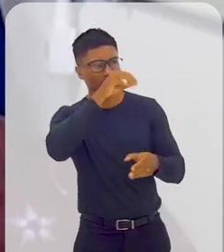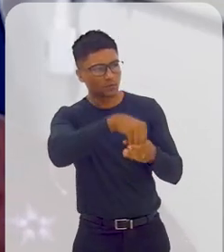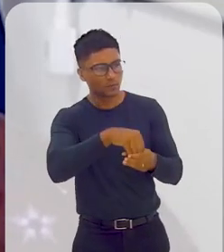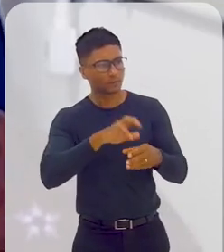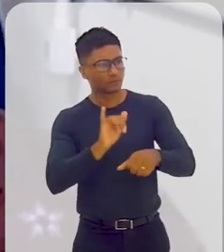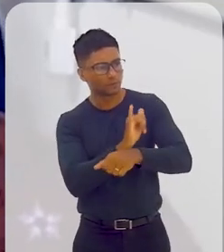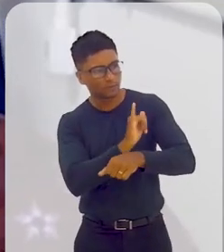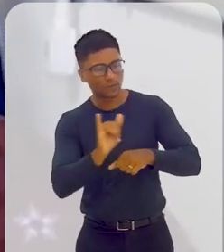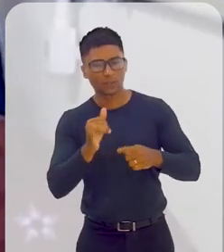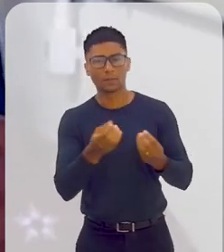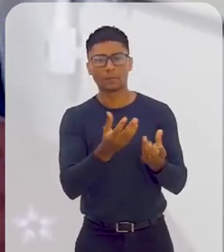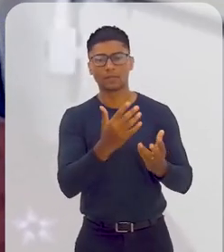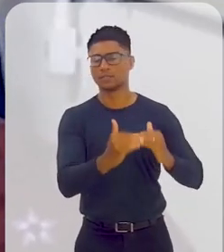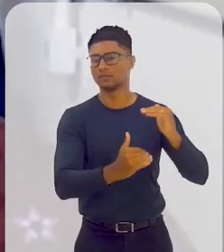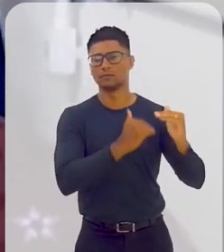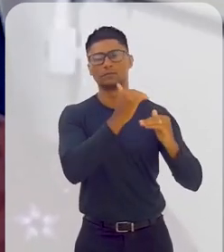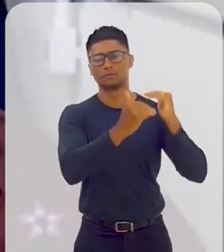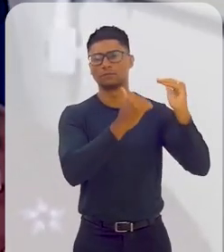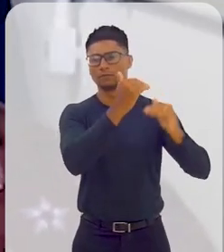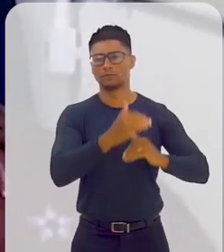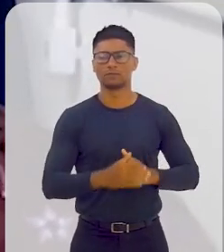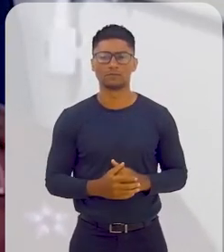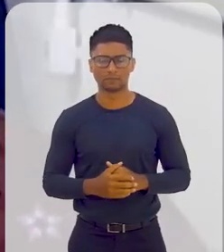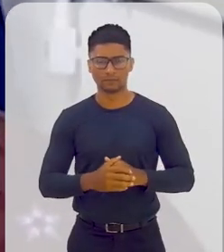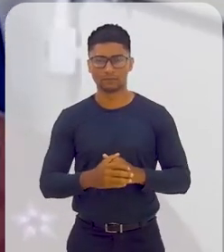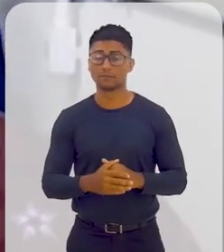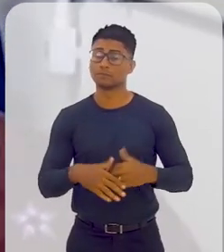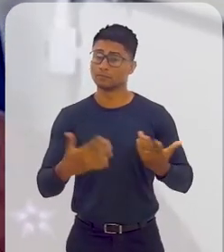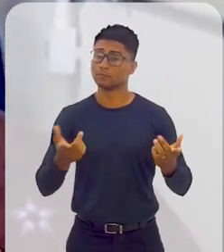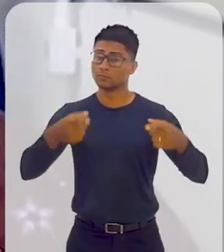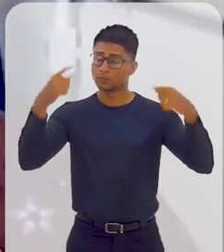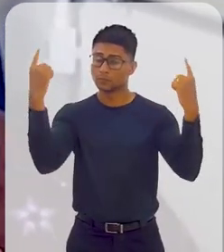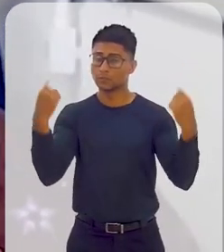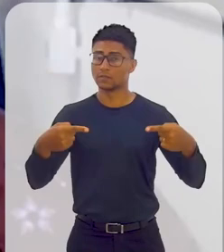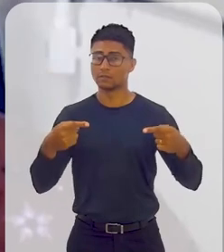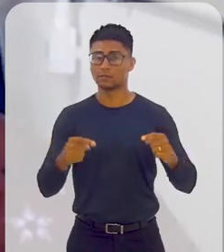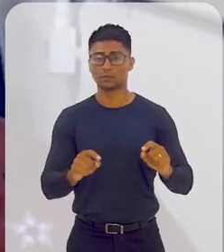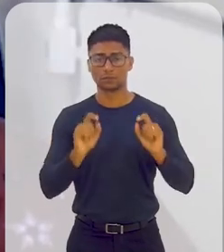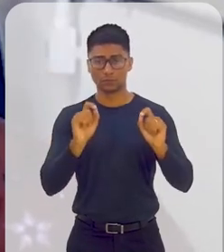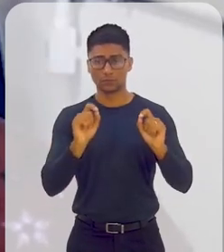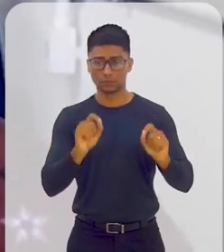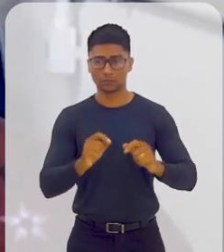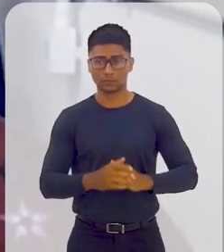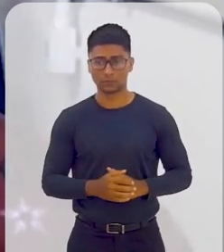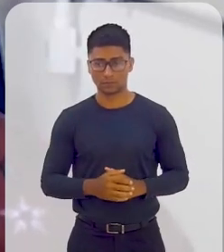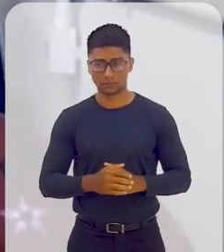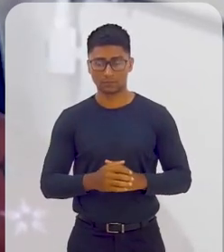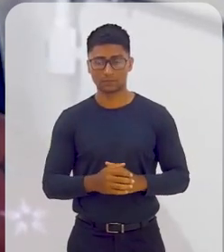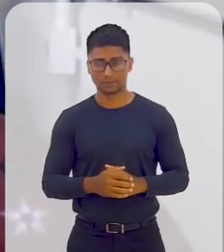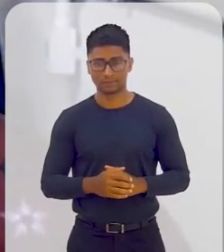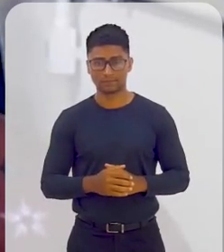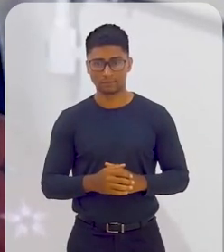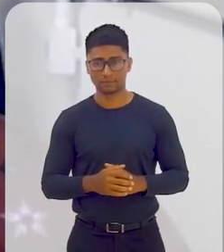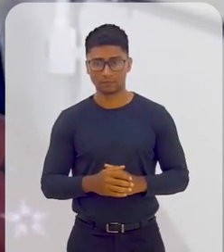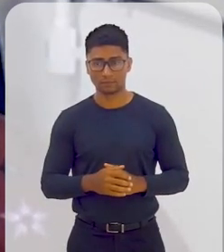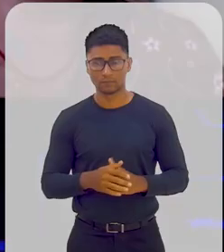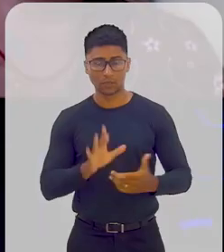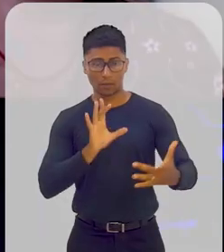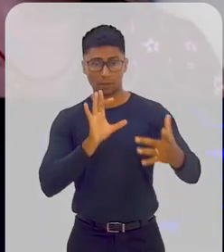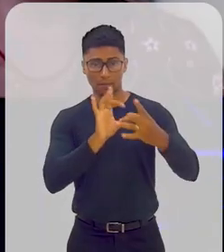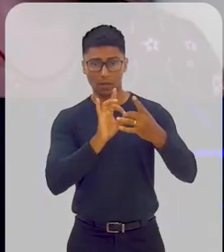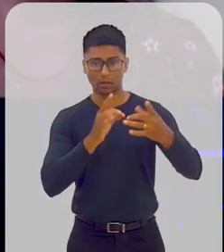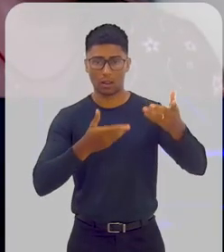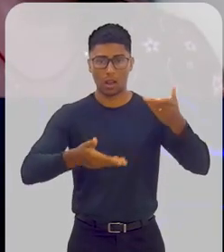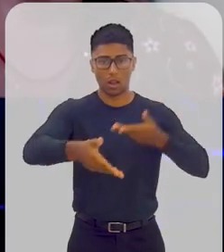disponíveis para desenhar cenários. Um grande desafio, por exemplo, em que essa interação da